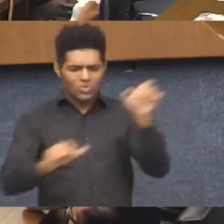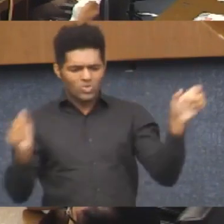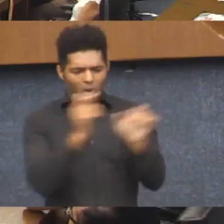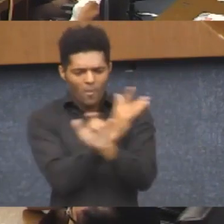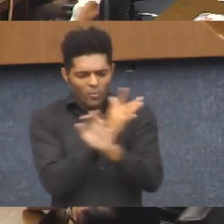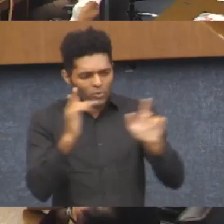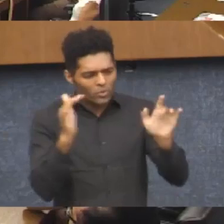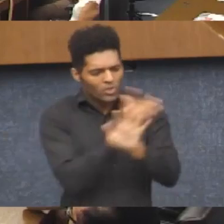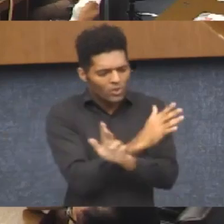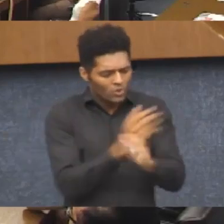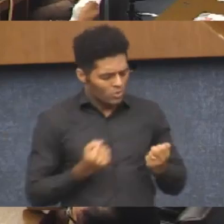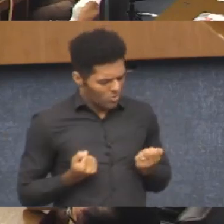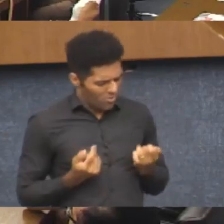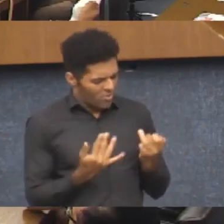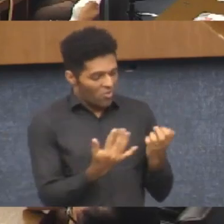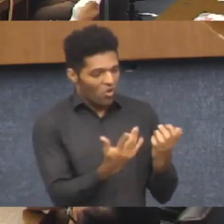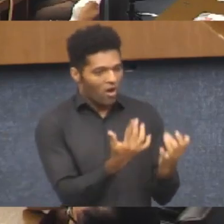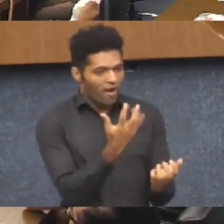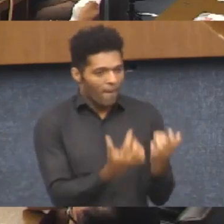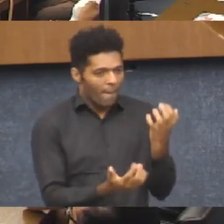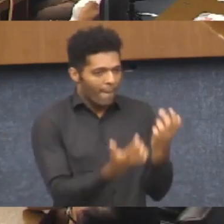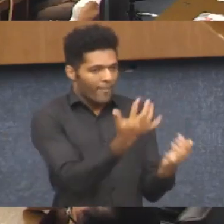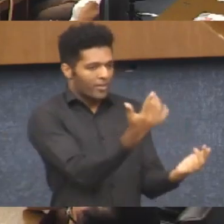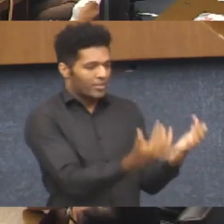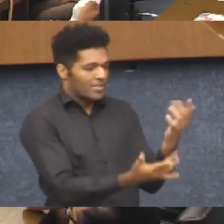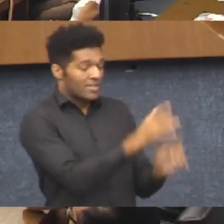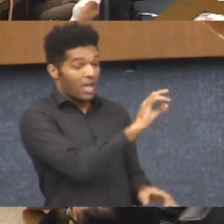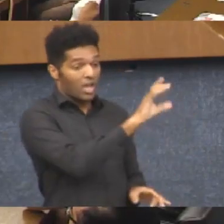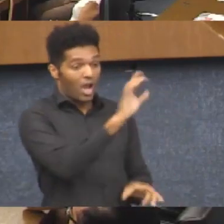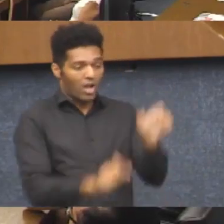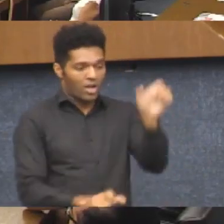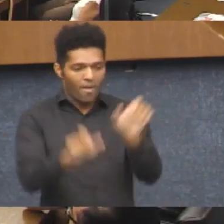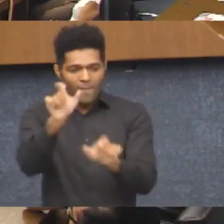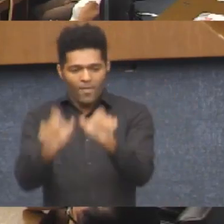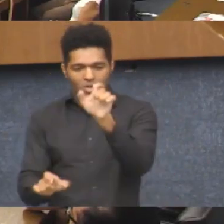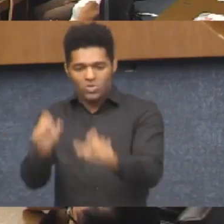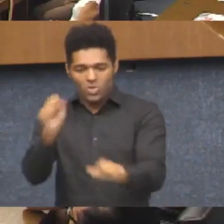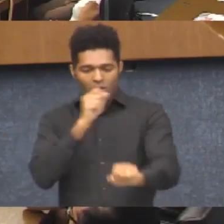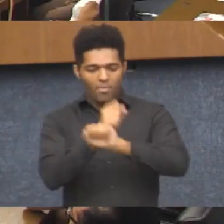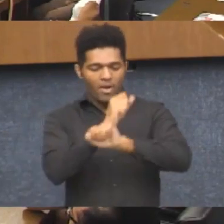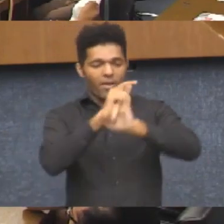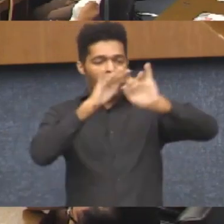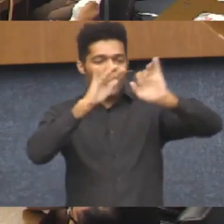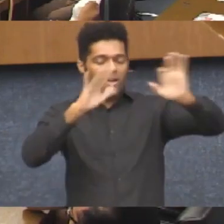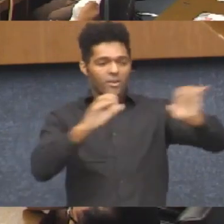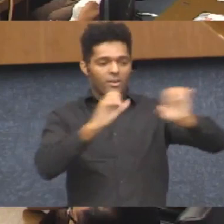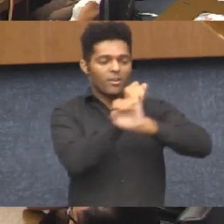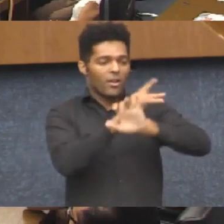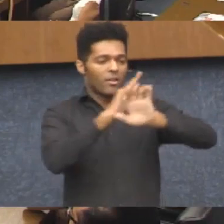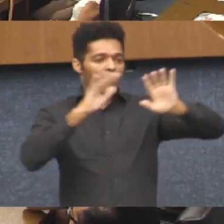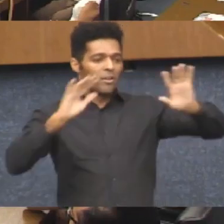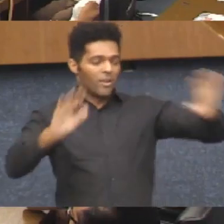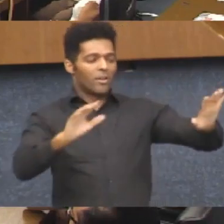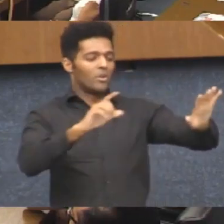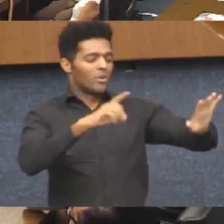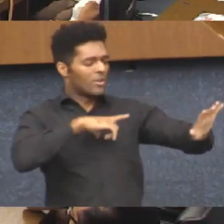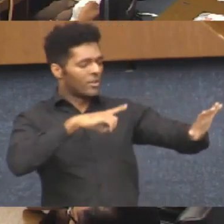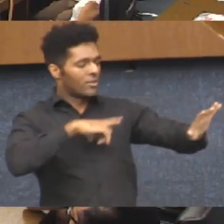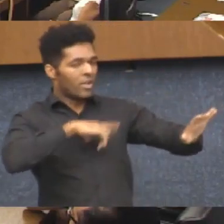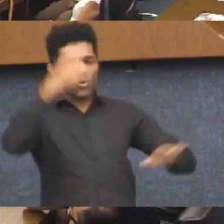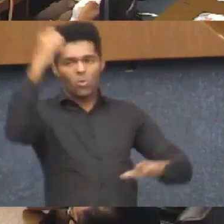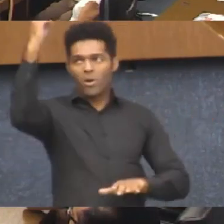mar de fogueirinhas, e cada pessoa brilha com luz própria